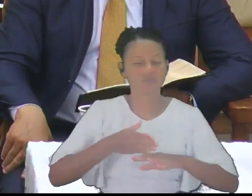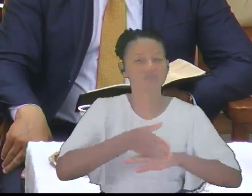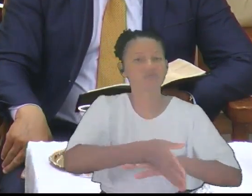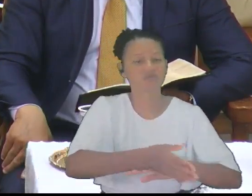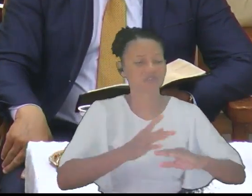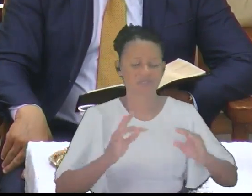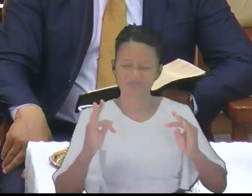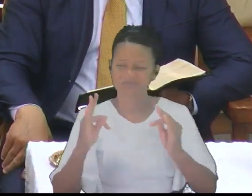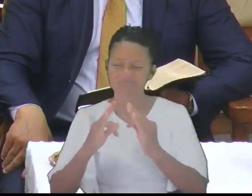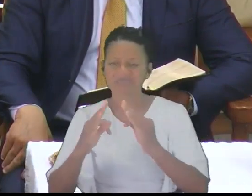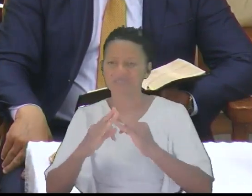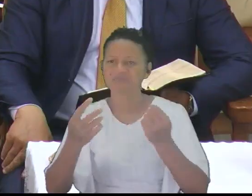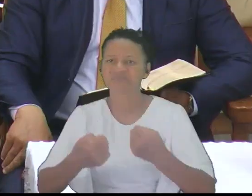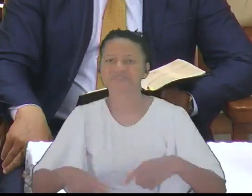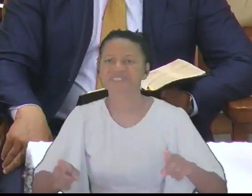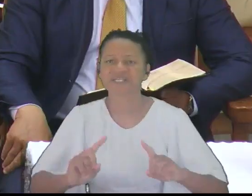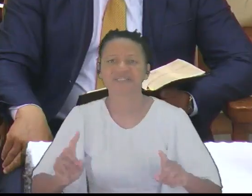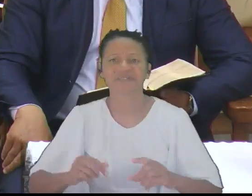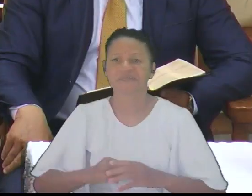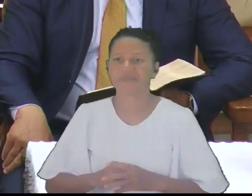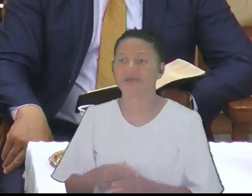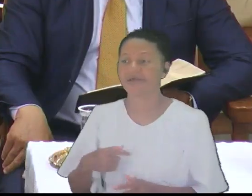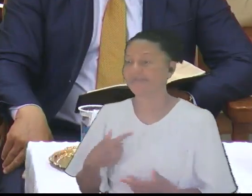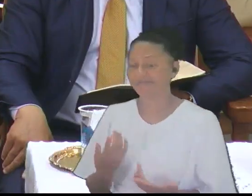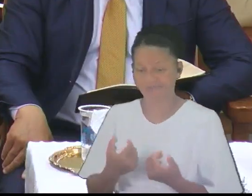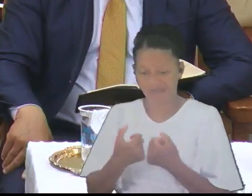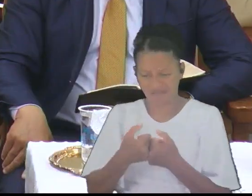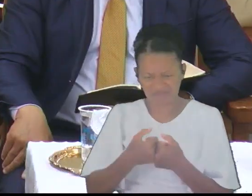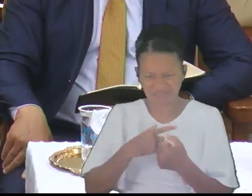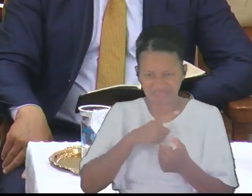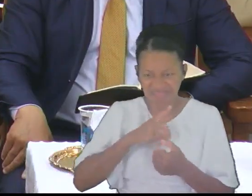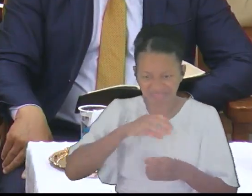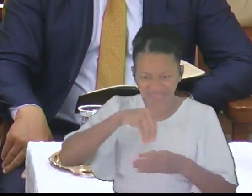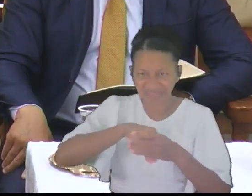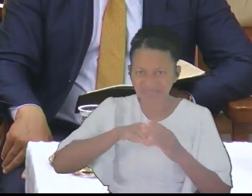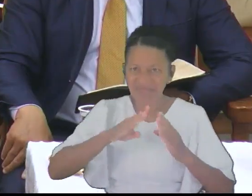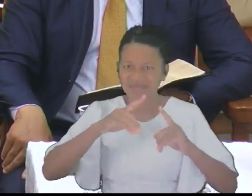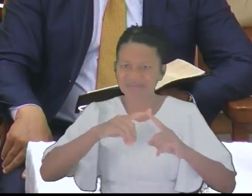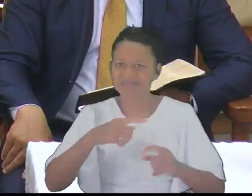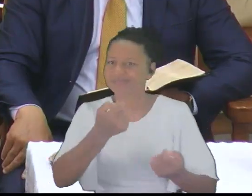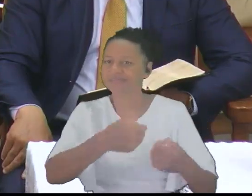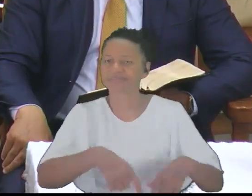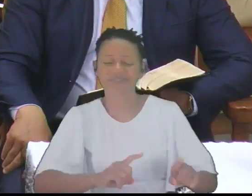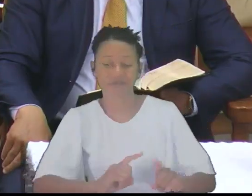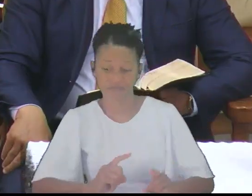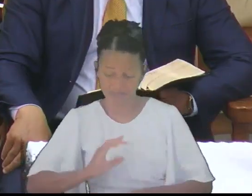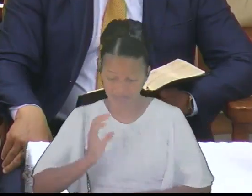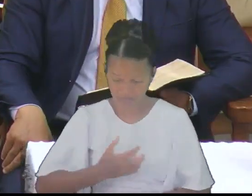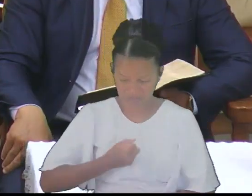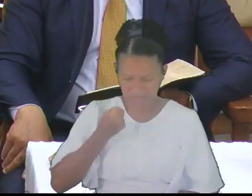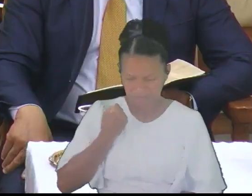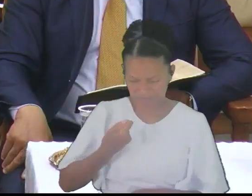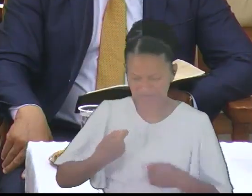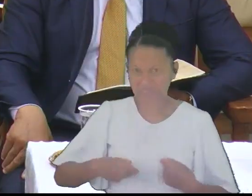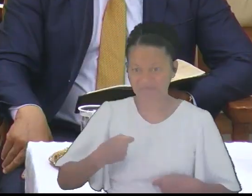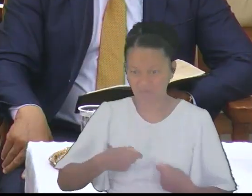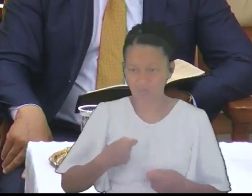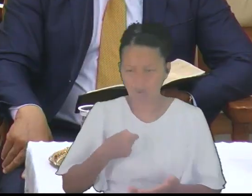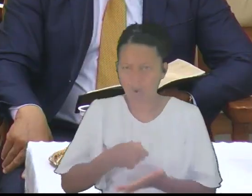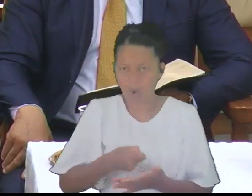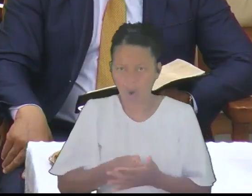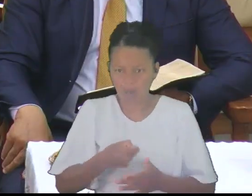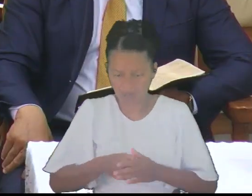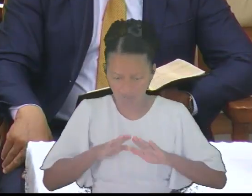Para ser salvo não precisa mais a arca da aliança. Para ser salvo não precisa mais o altar do holocausto. Para